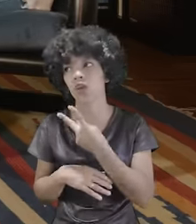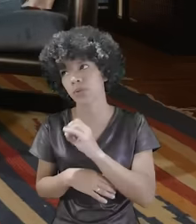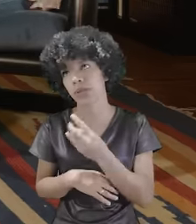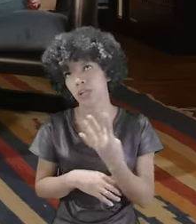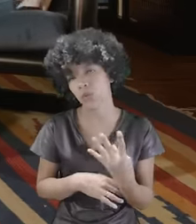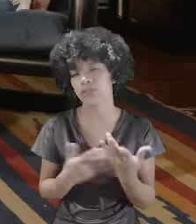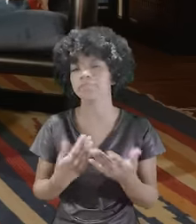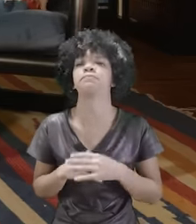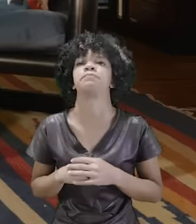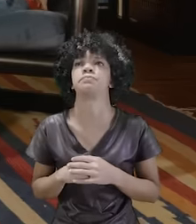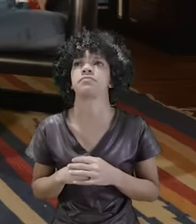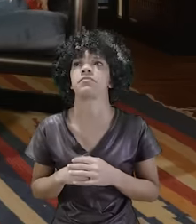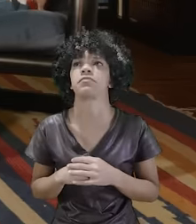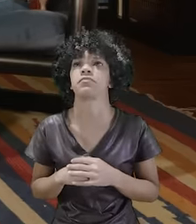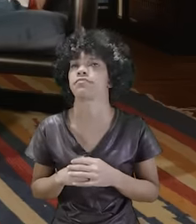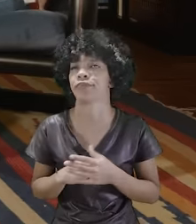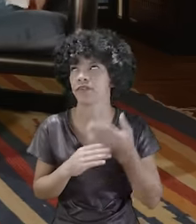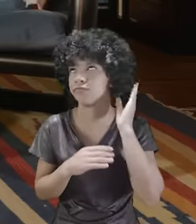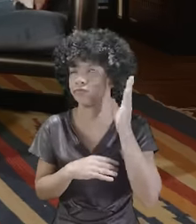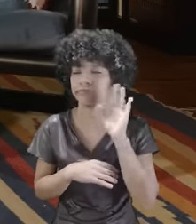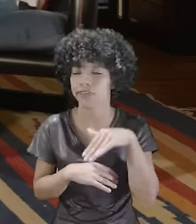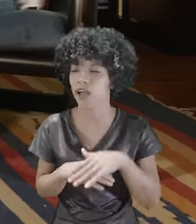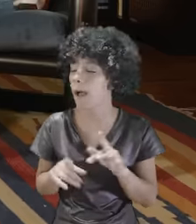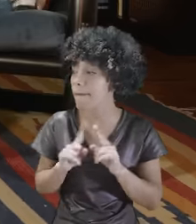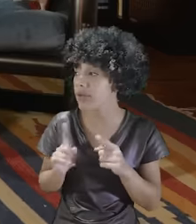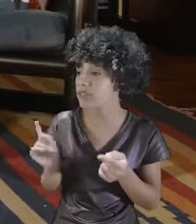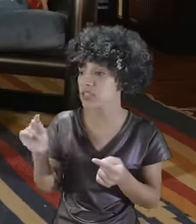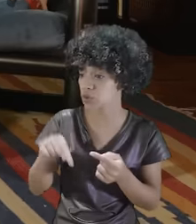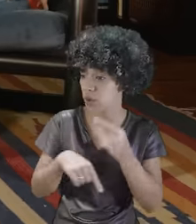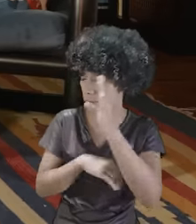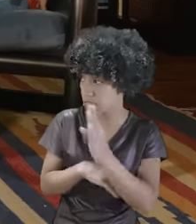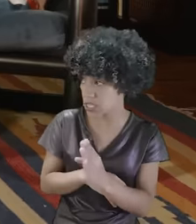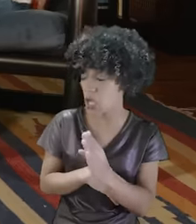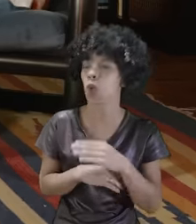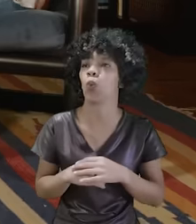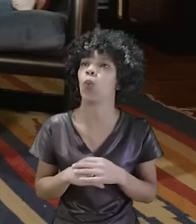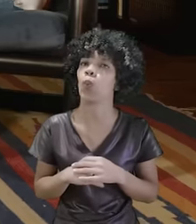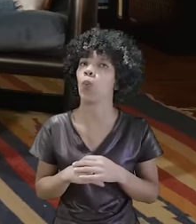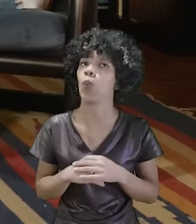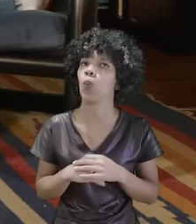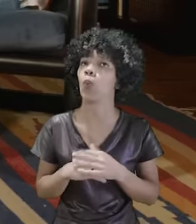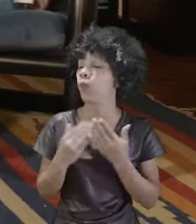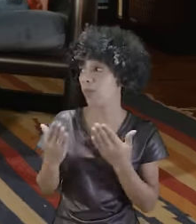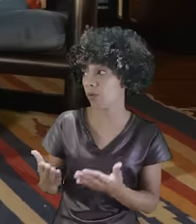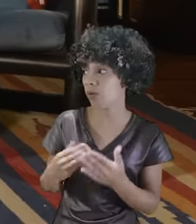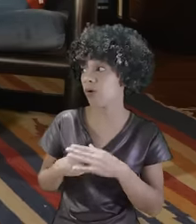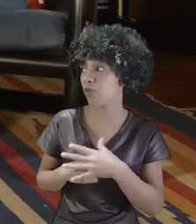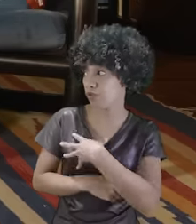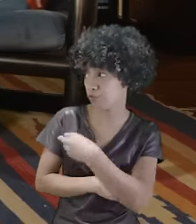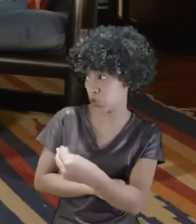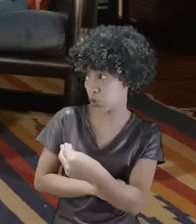vem 2014.1 o burro vocês vieram tão você veio com o seu